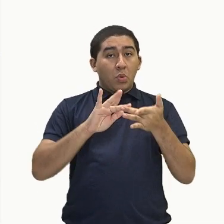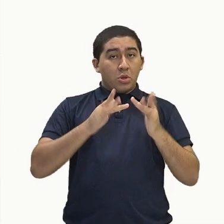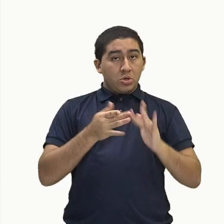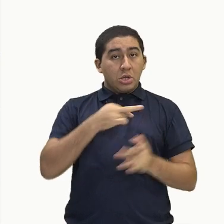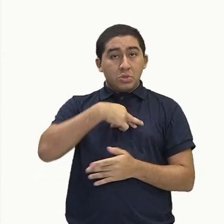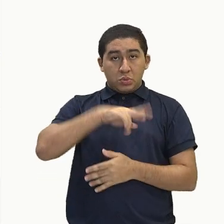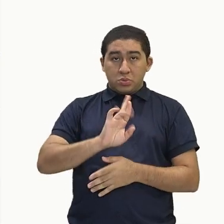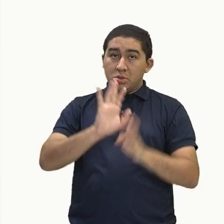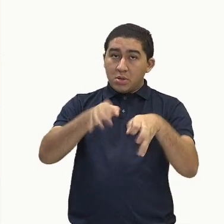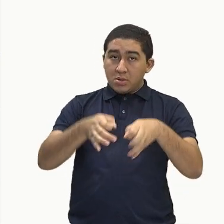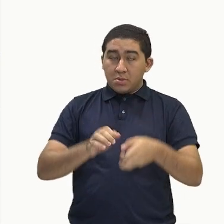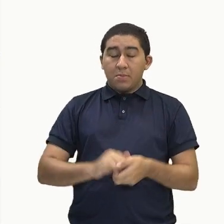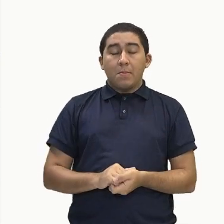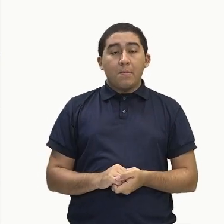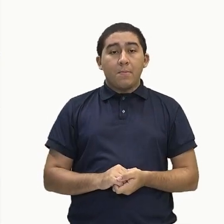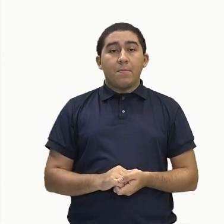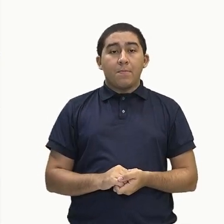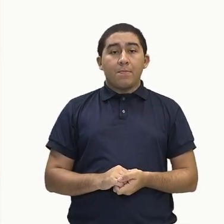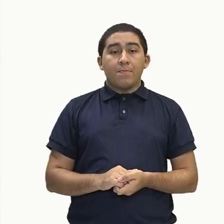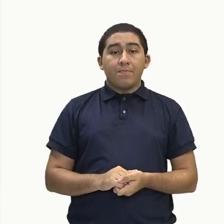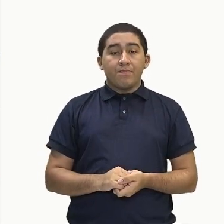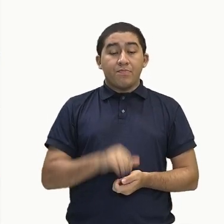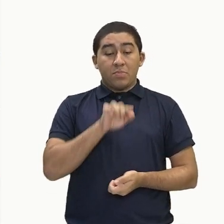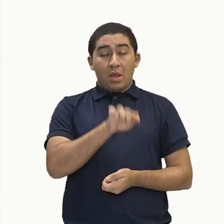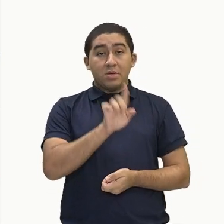messiânicas. Então, Canudos acontece entre